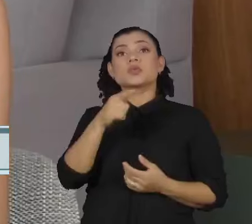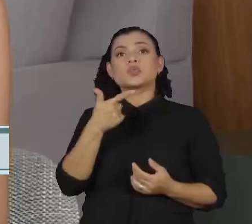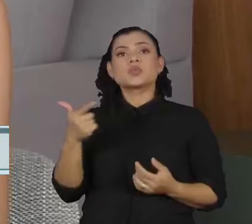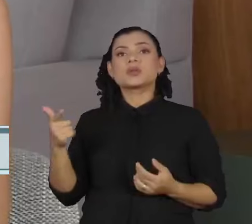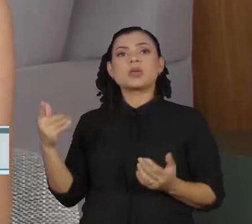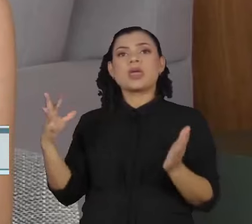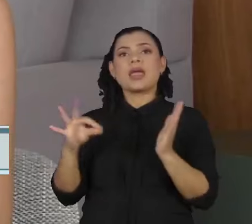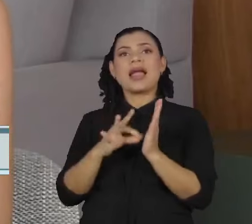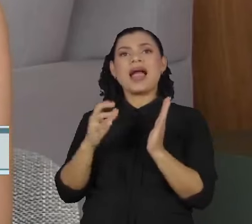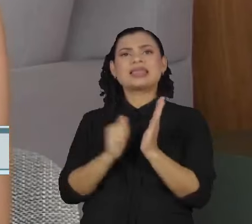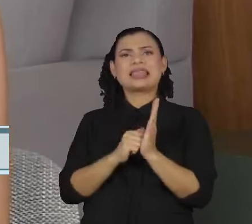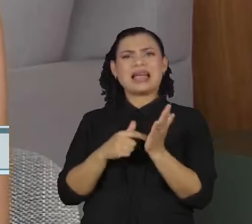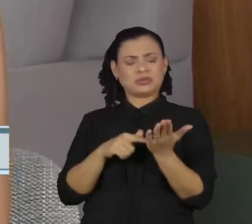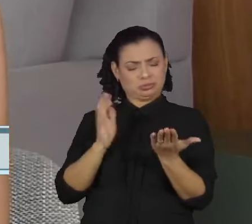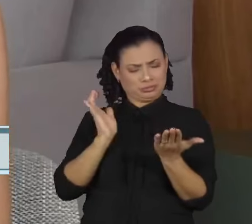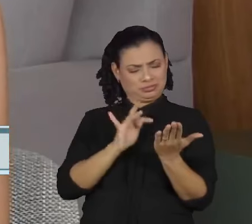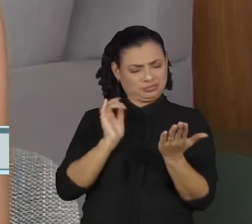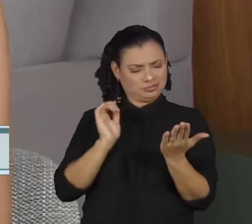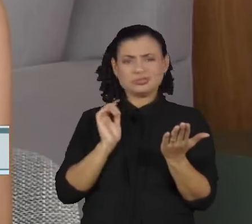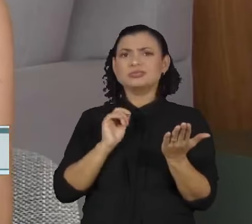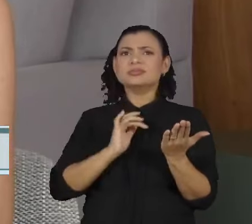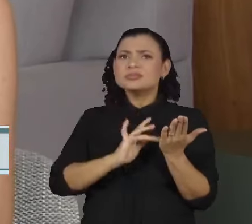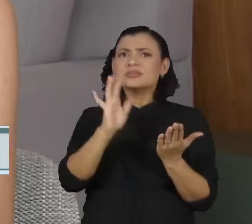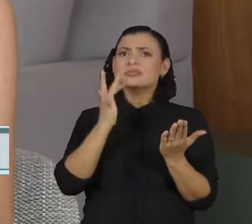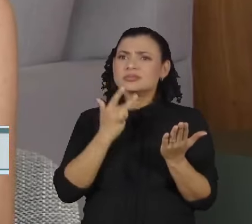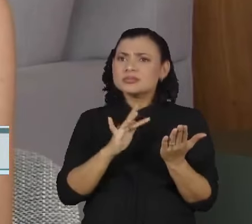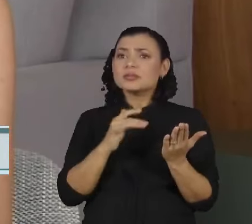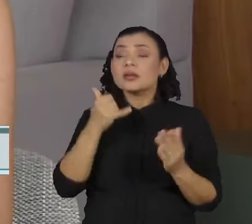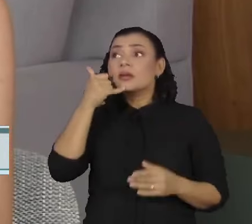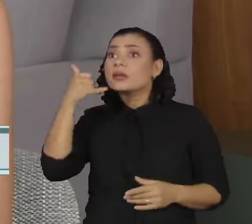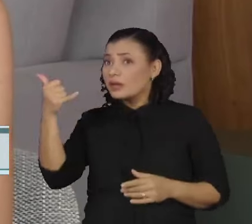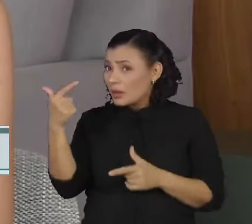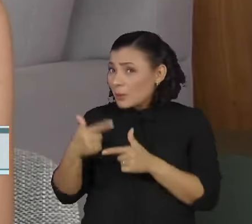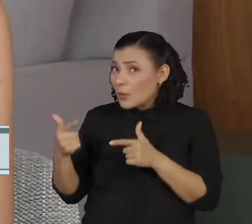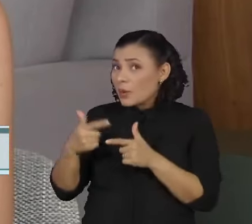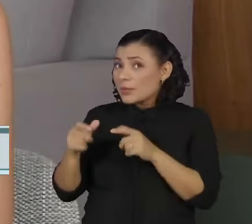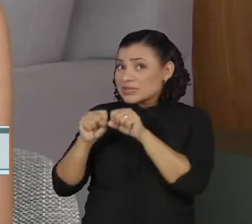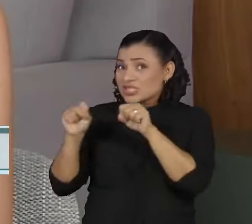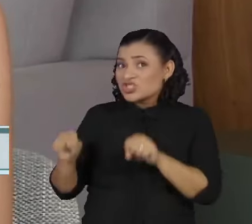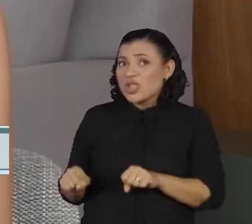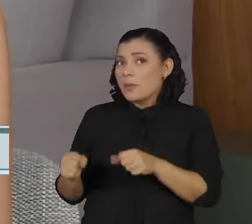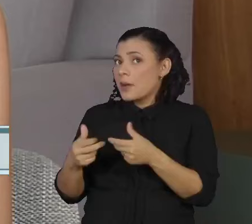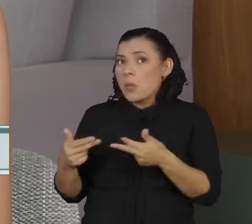usuário cadastrado, né, com cartão ativo. Aí eu liguei achando que era um problema do